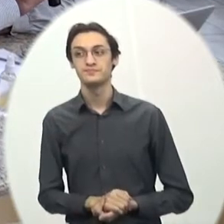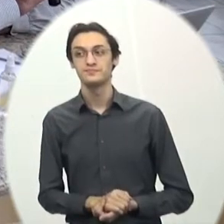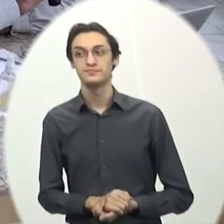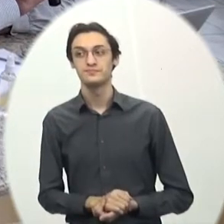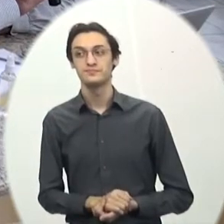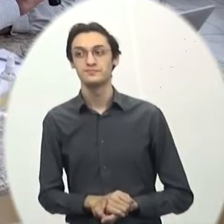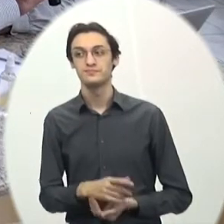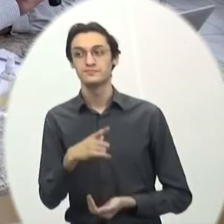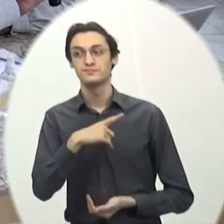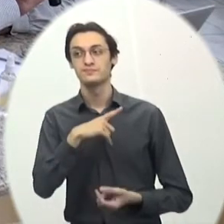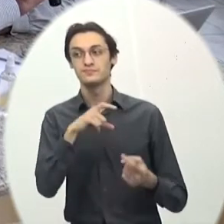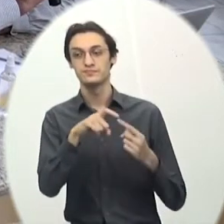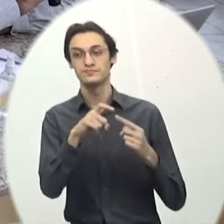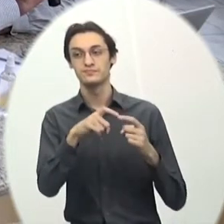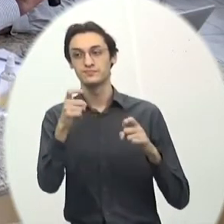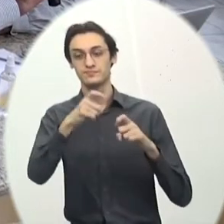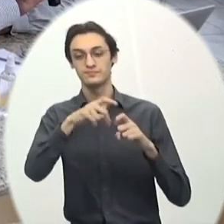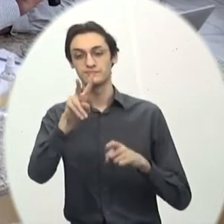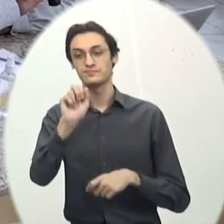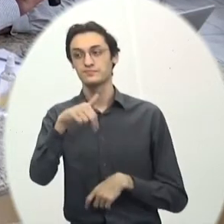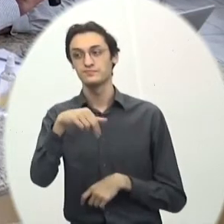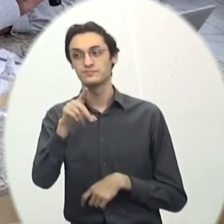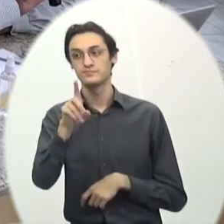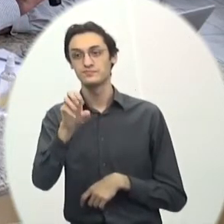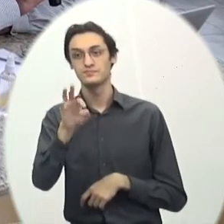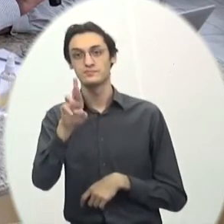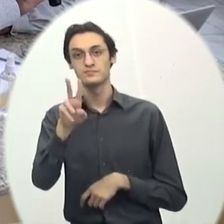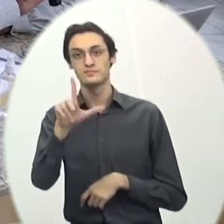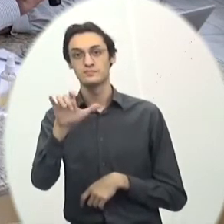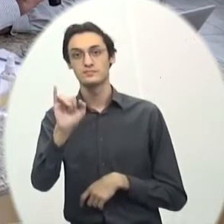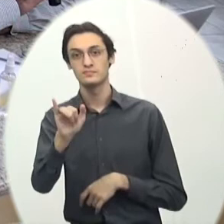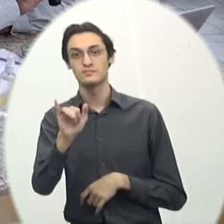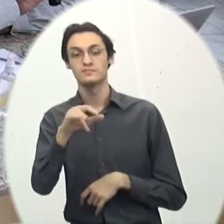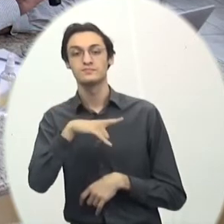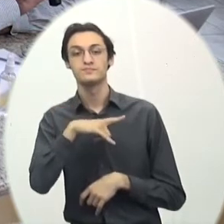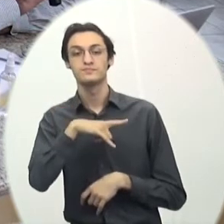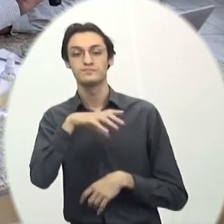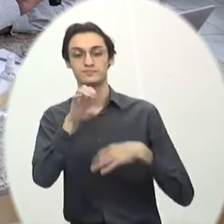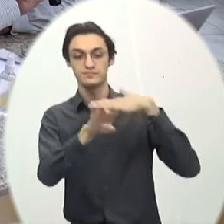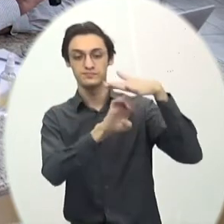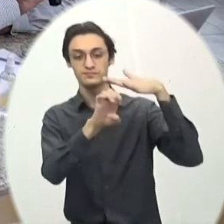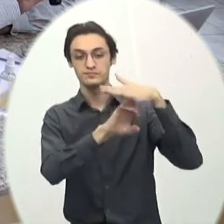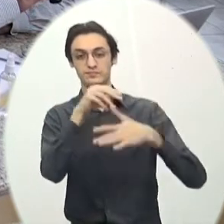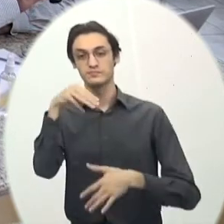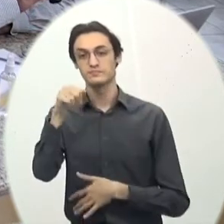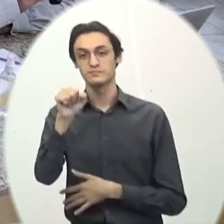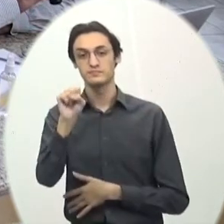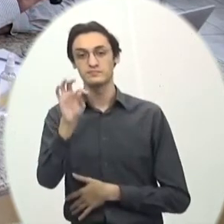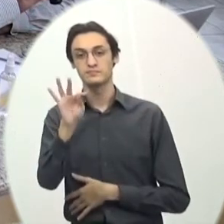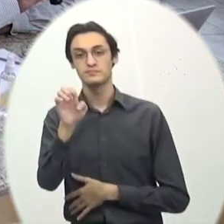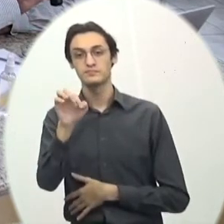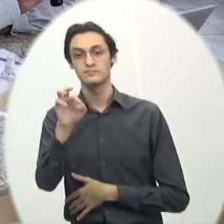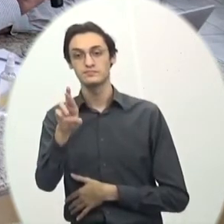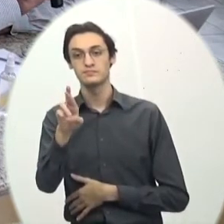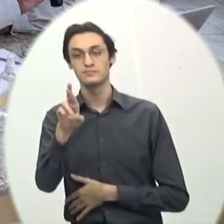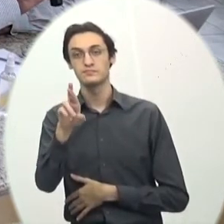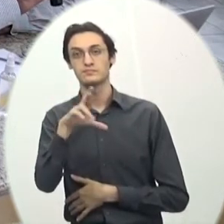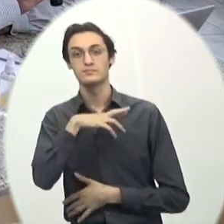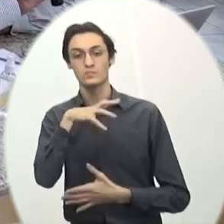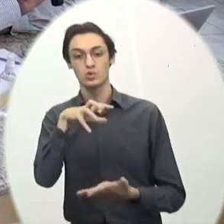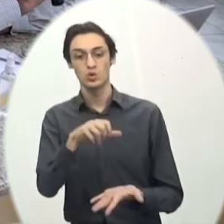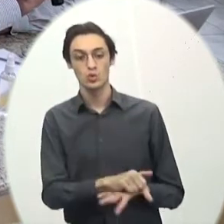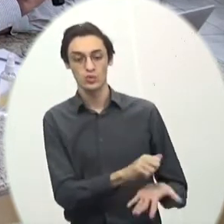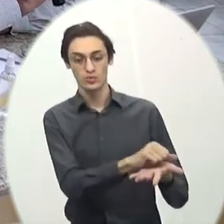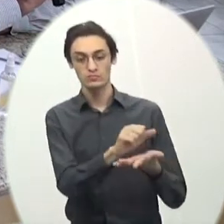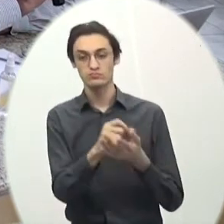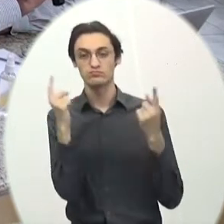Segundo o Vanderlei, proprietário da empresa Master, ele contratava plantonista, né,